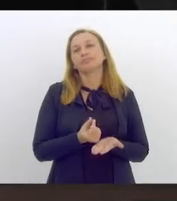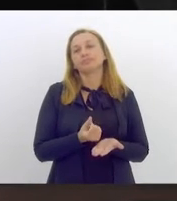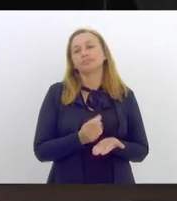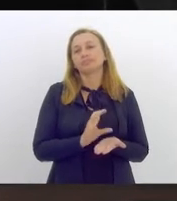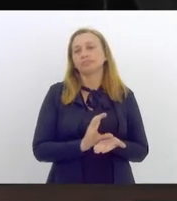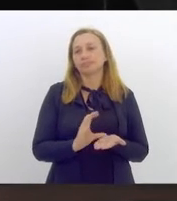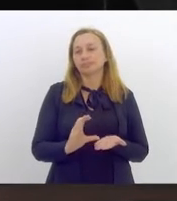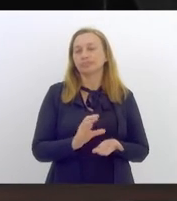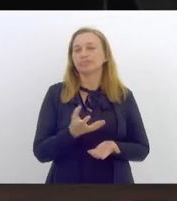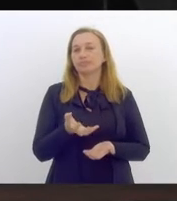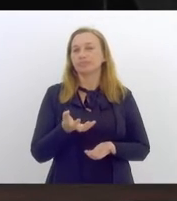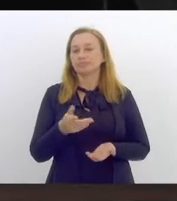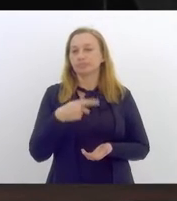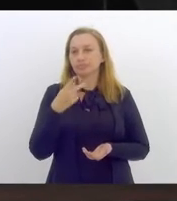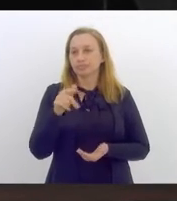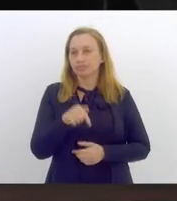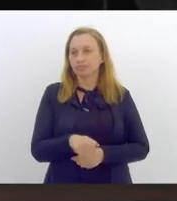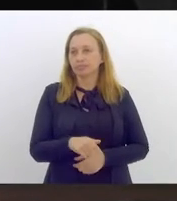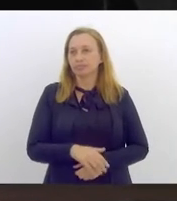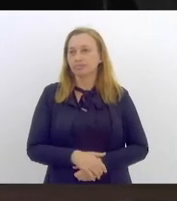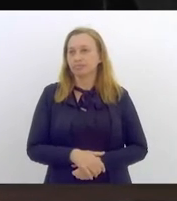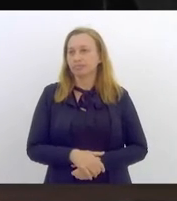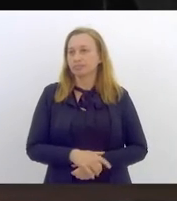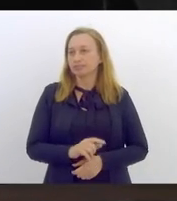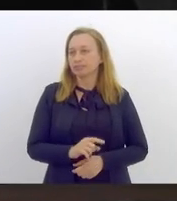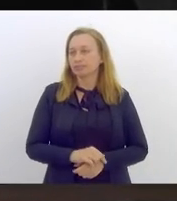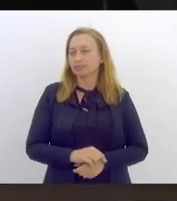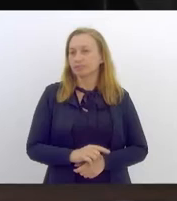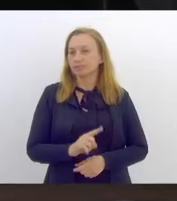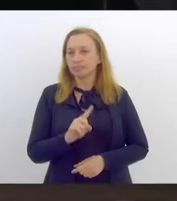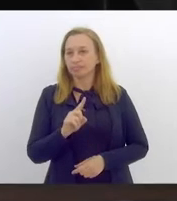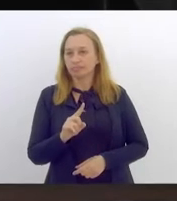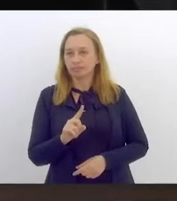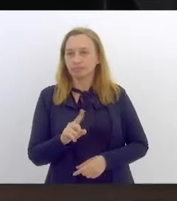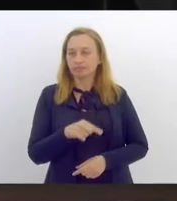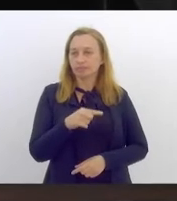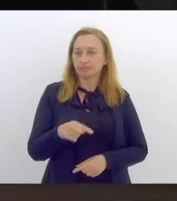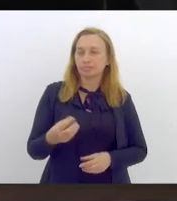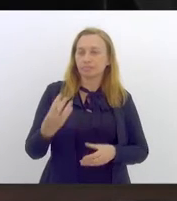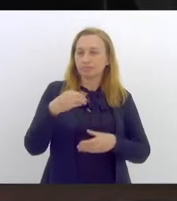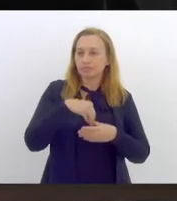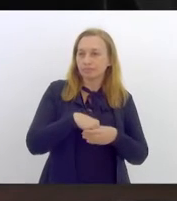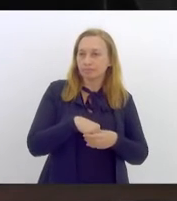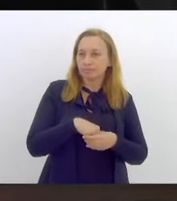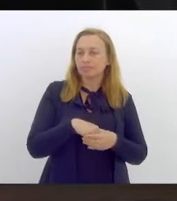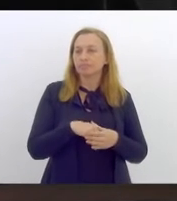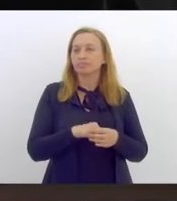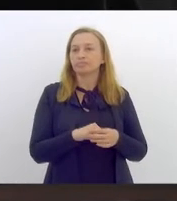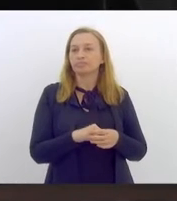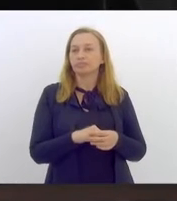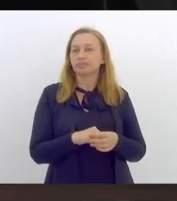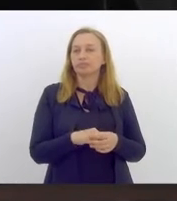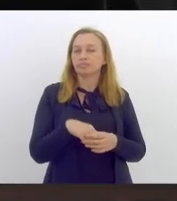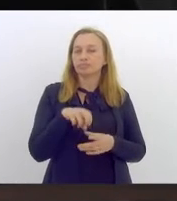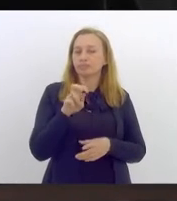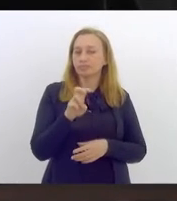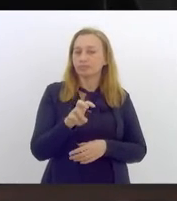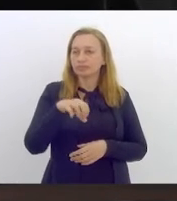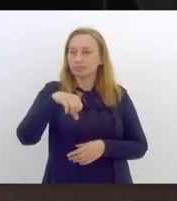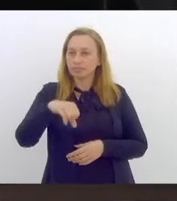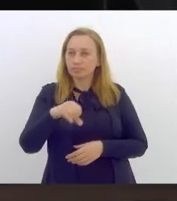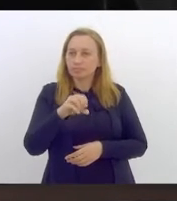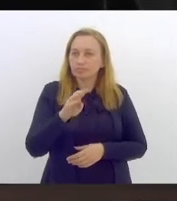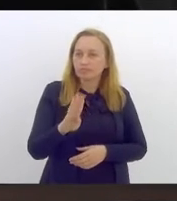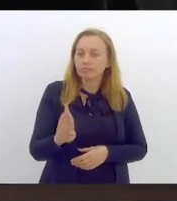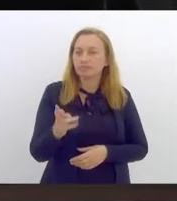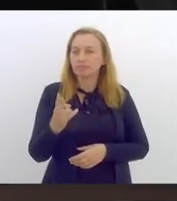quero chamar que há um corte dentro dessa rubrica de pelo menos 59